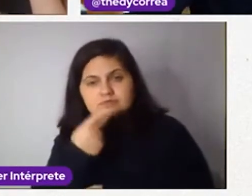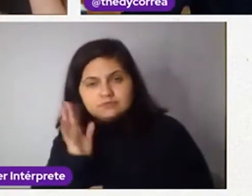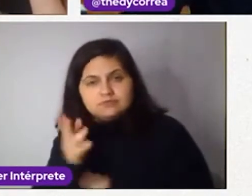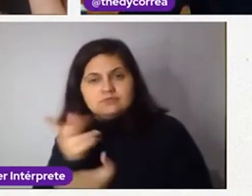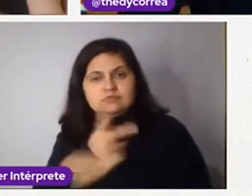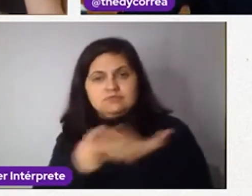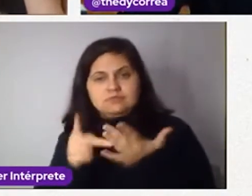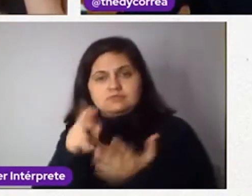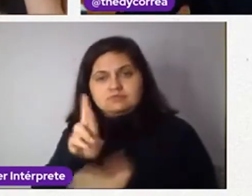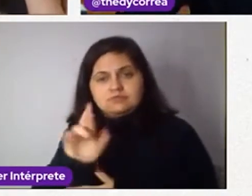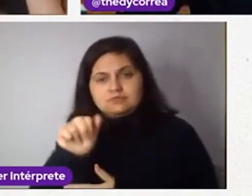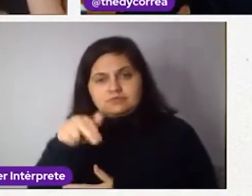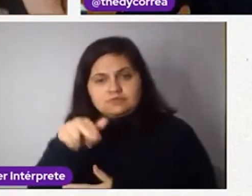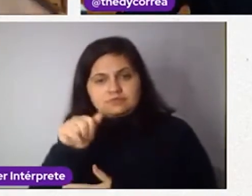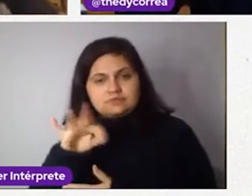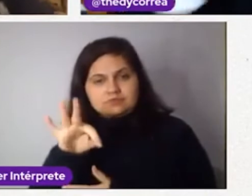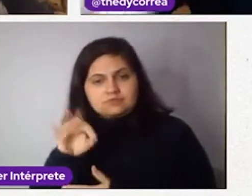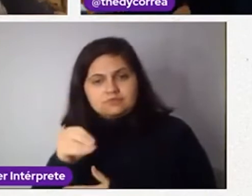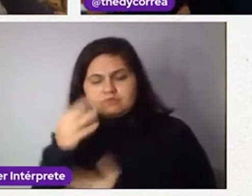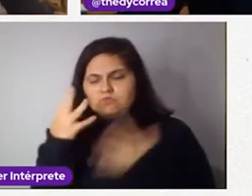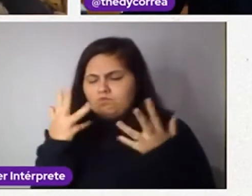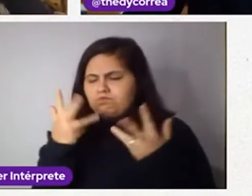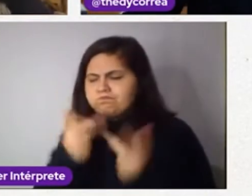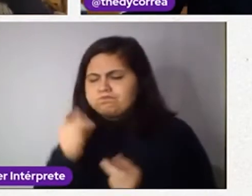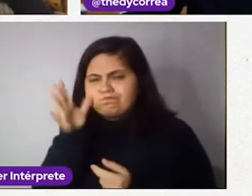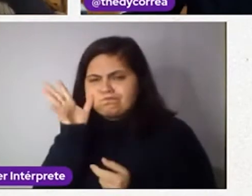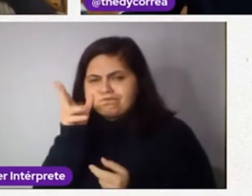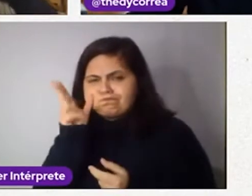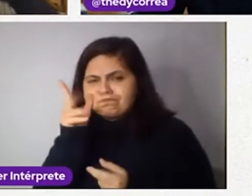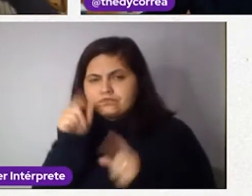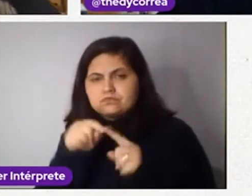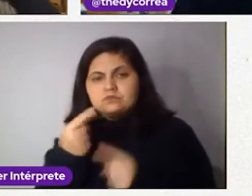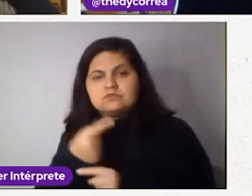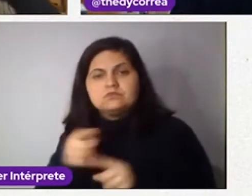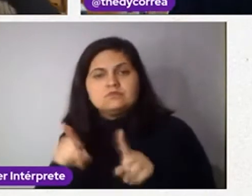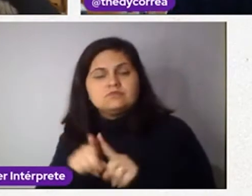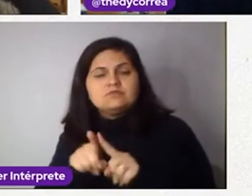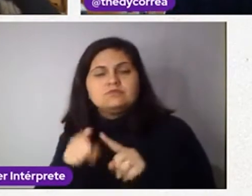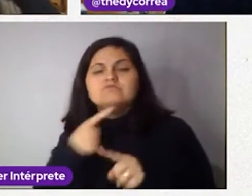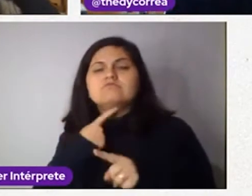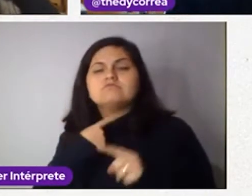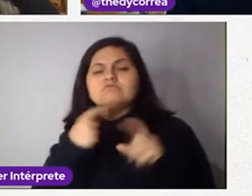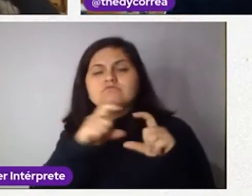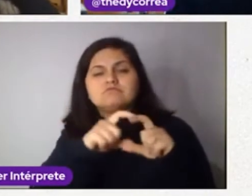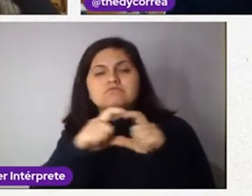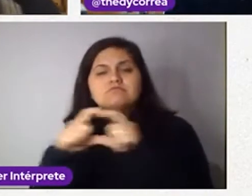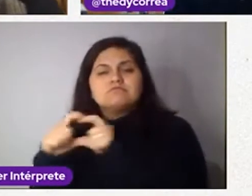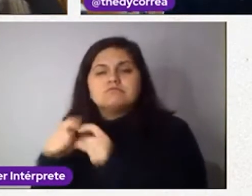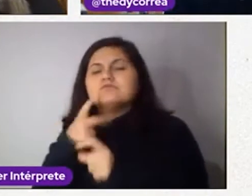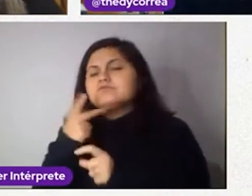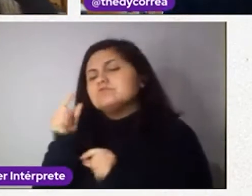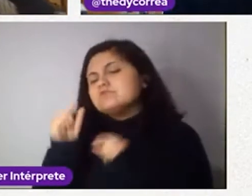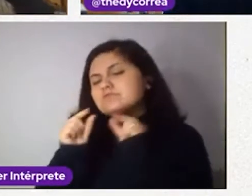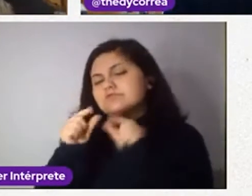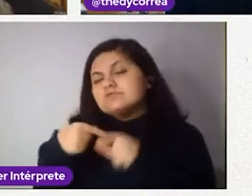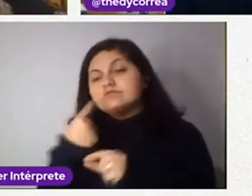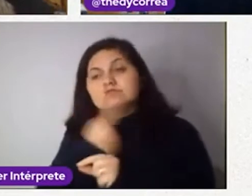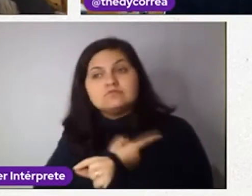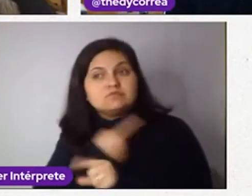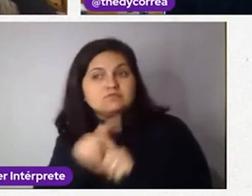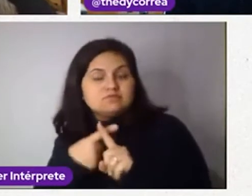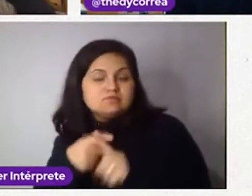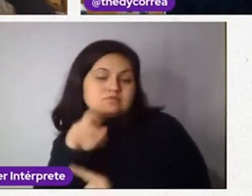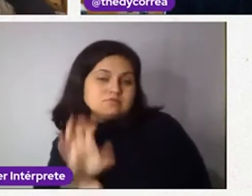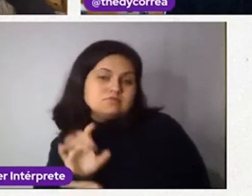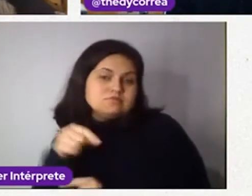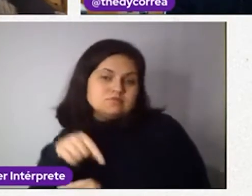desenhos do Renato, que são maravilhosos. Tu é um aficionado de quadrinhos, né? Fala um pouquinho pra gente sobre isso, porque